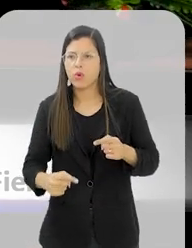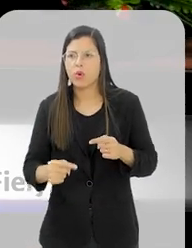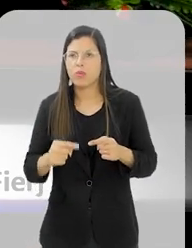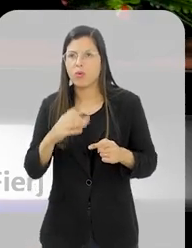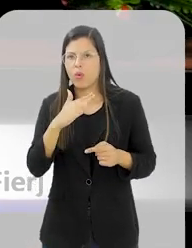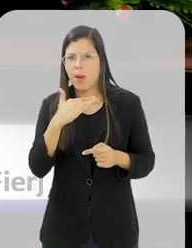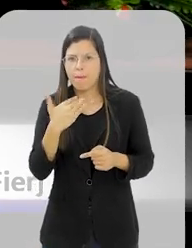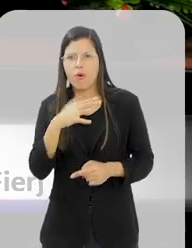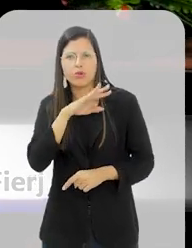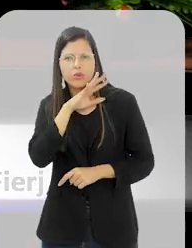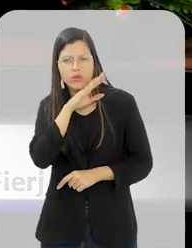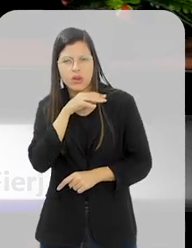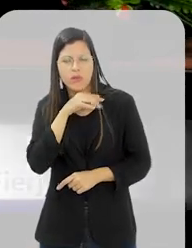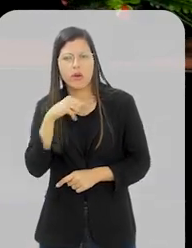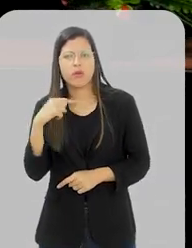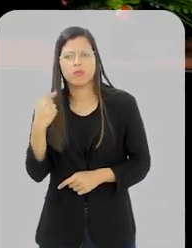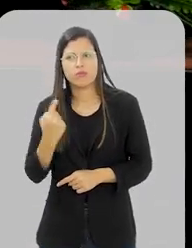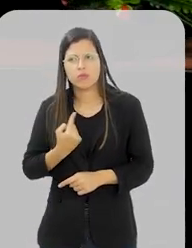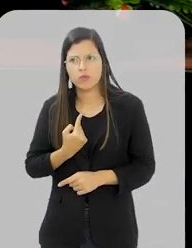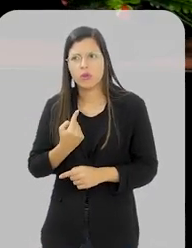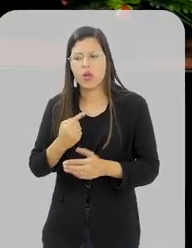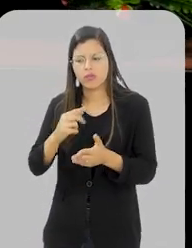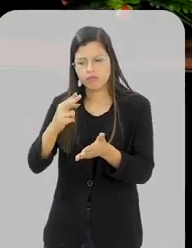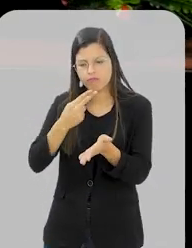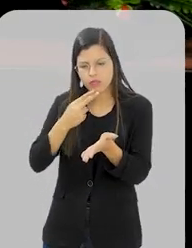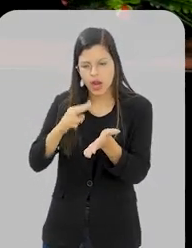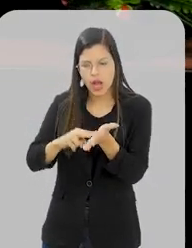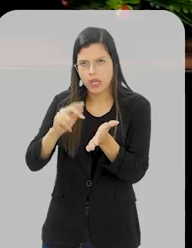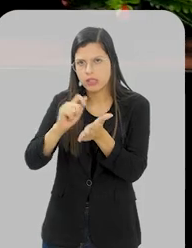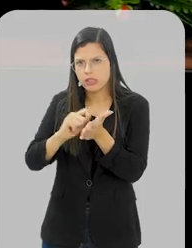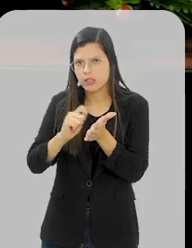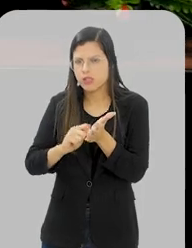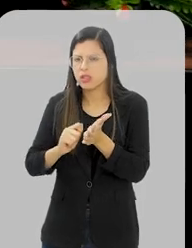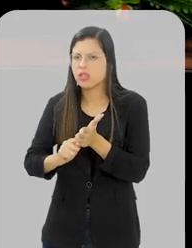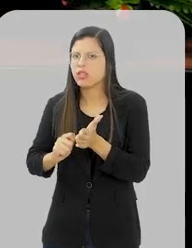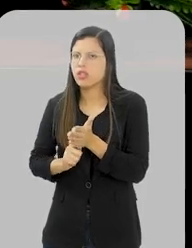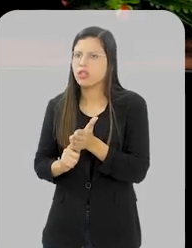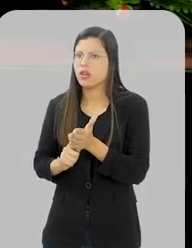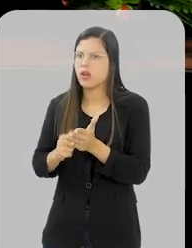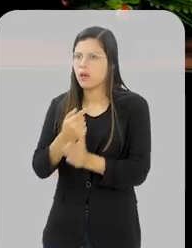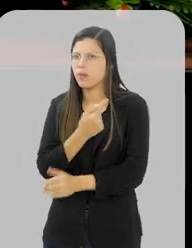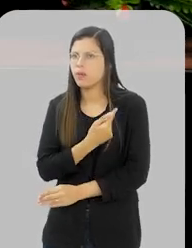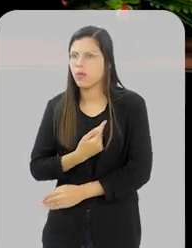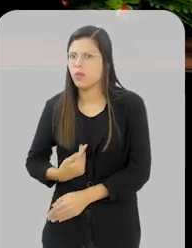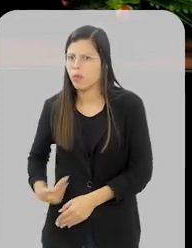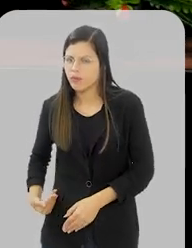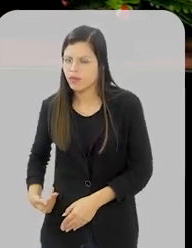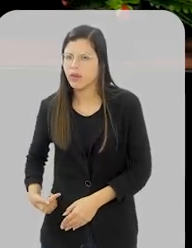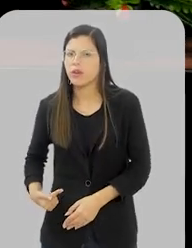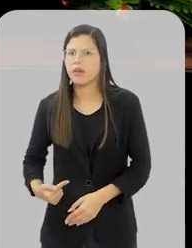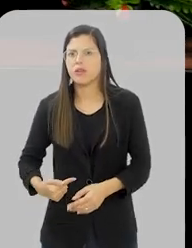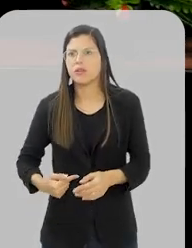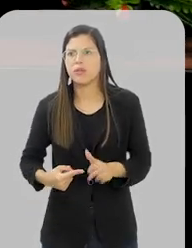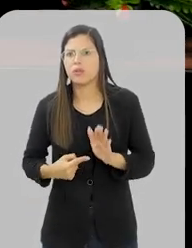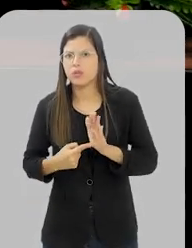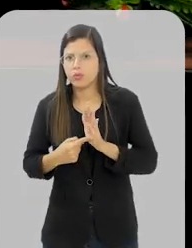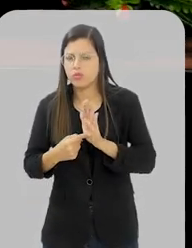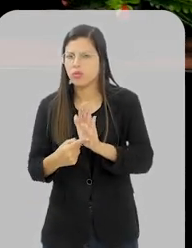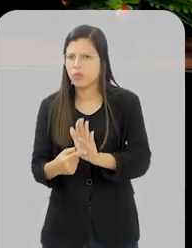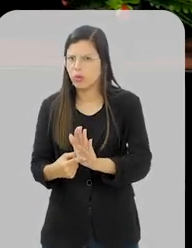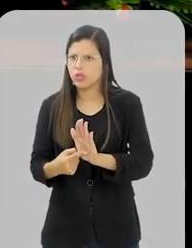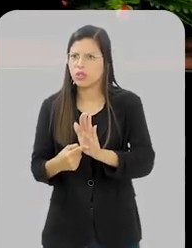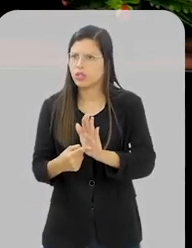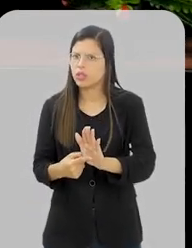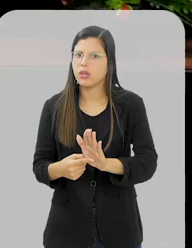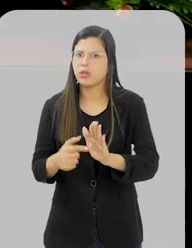religião muçulmana nós nos envolvemos escrevemos cartas para para a embaixada e pro o governo belga falando eh